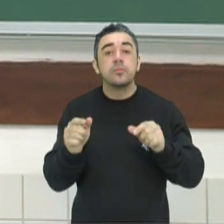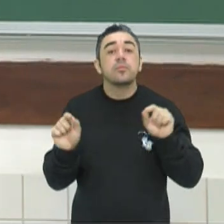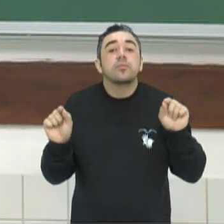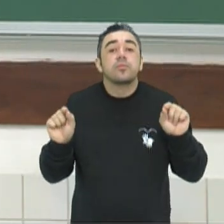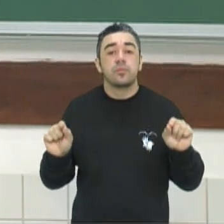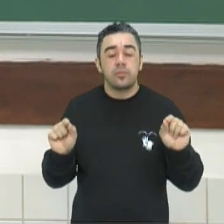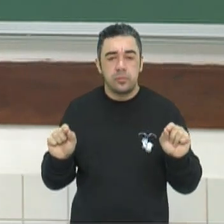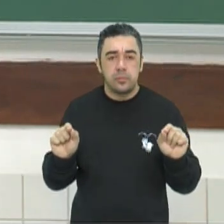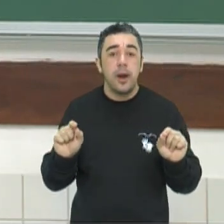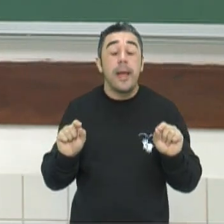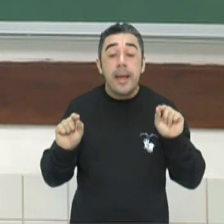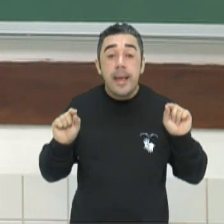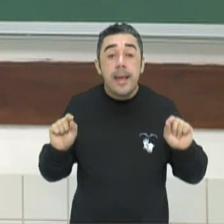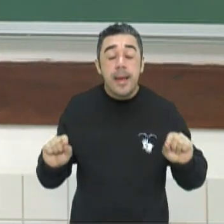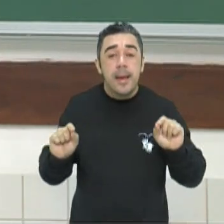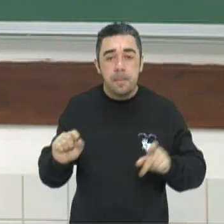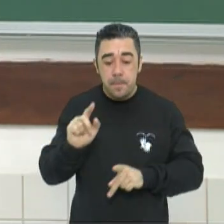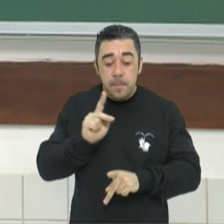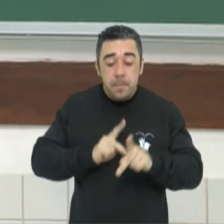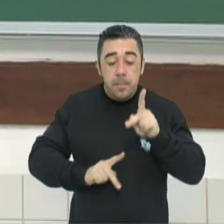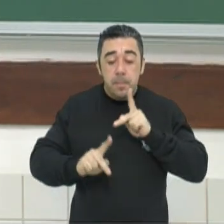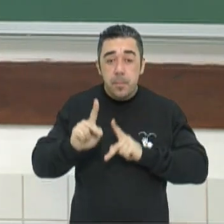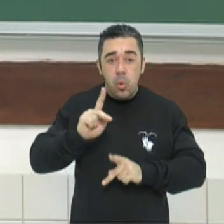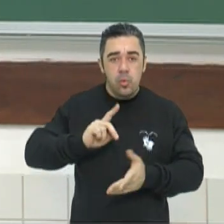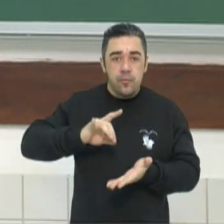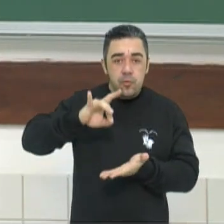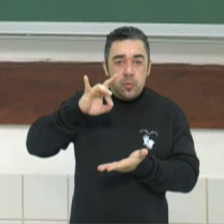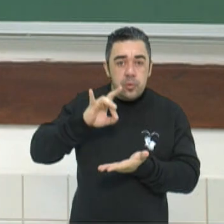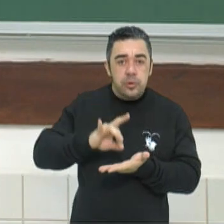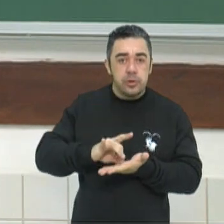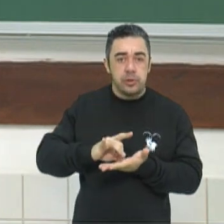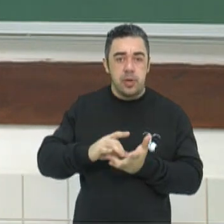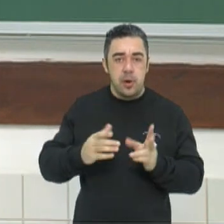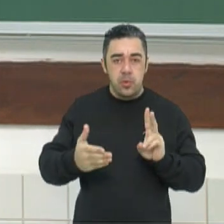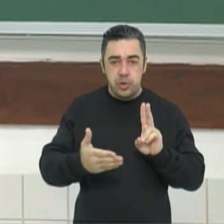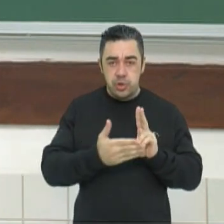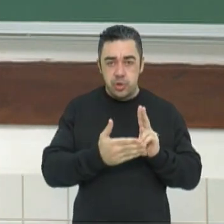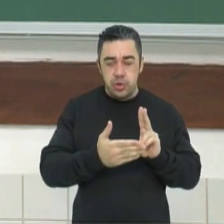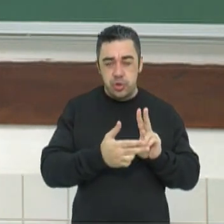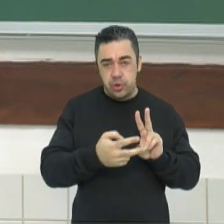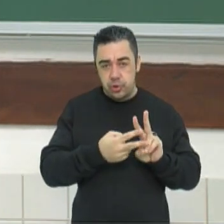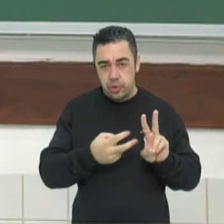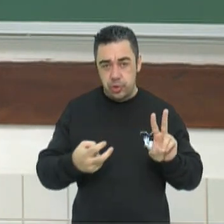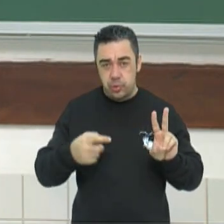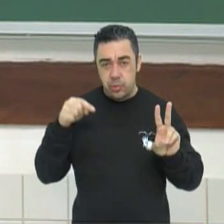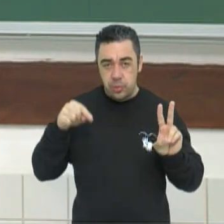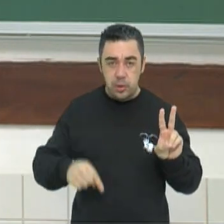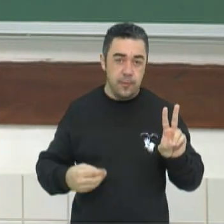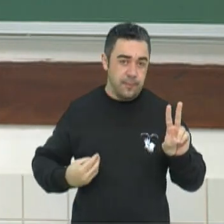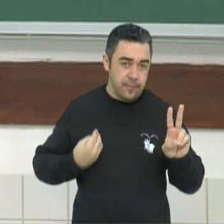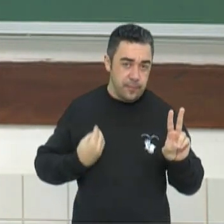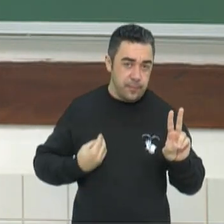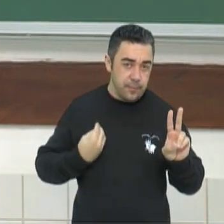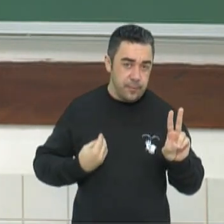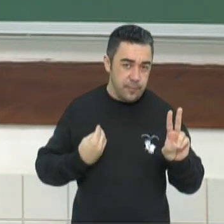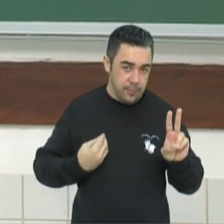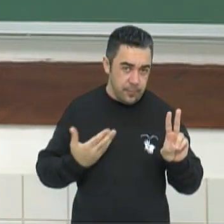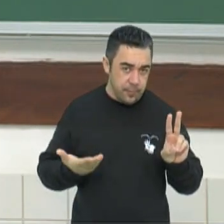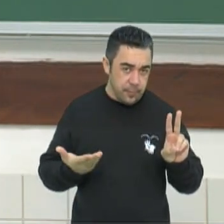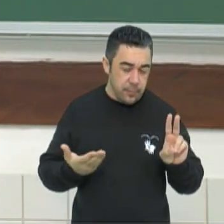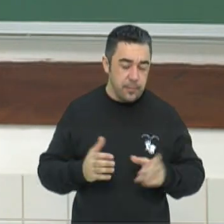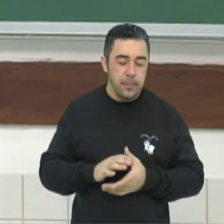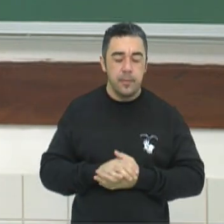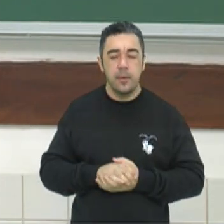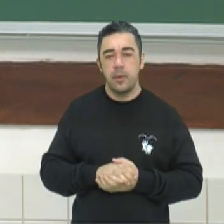focar nos povos originários, nos povos indígenas que aqui habitavam, que aqui habitaram também. Vamos lá? Então,